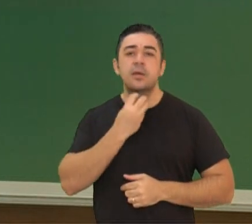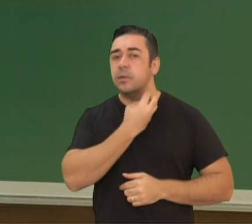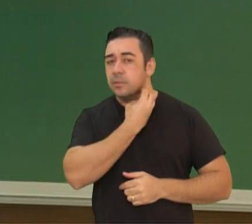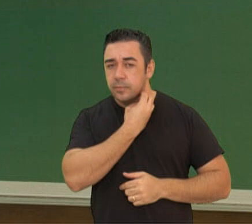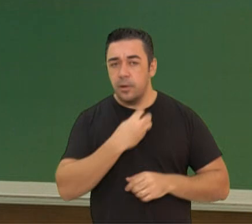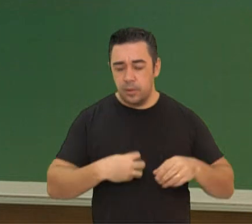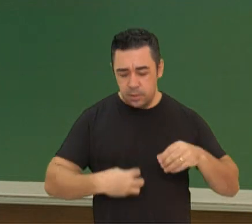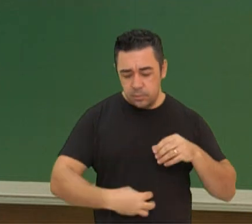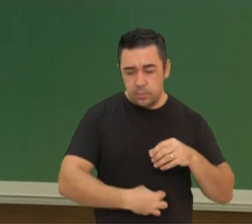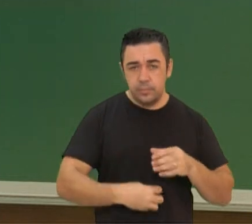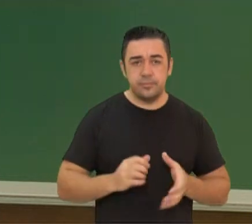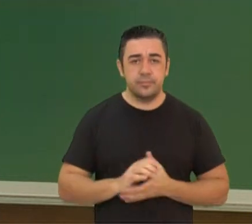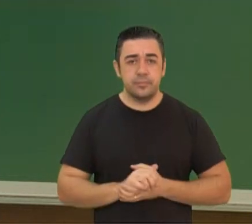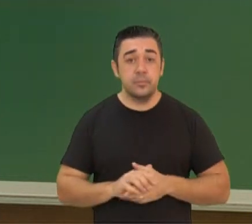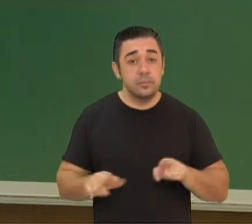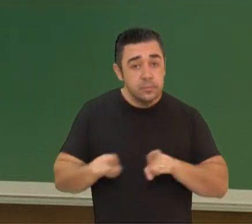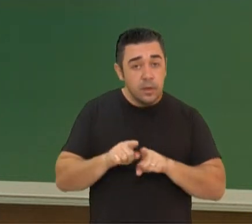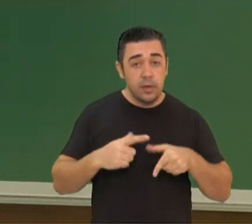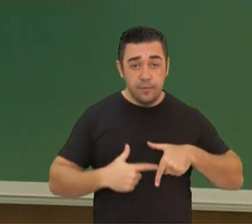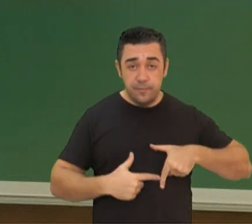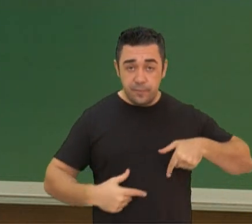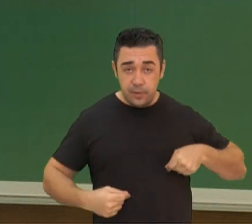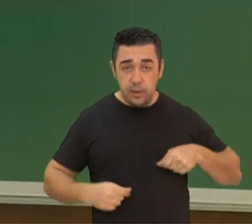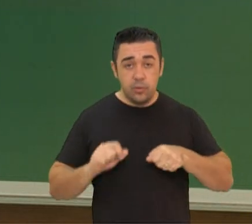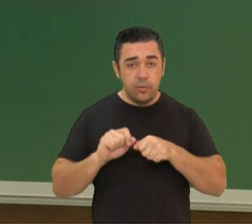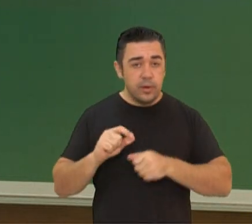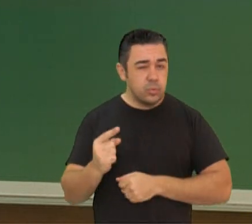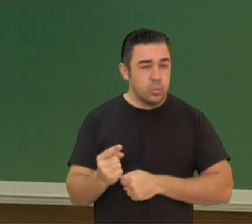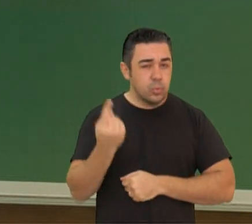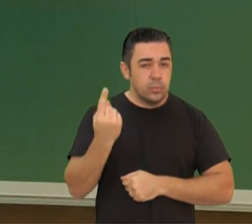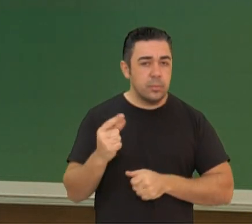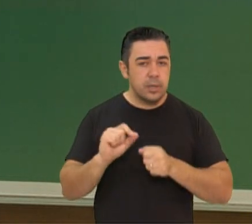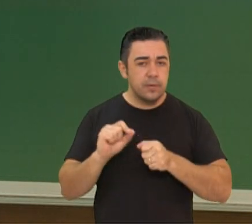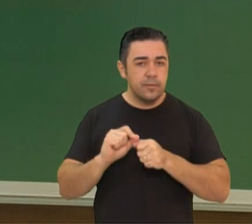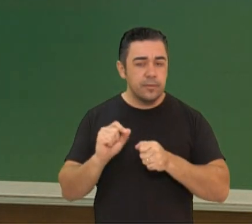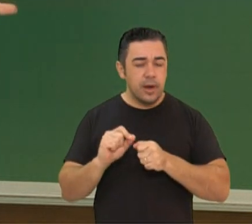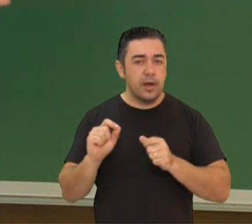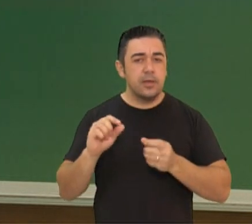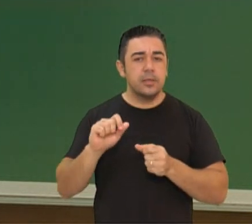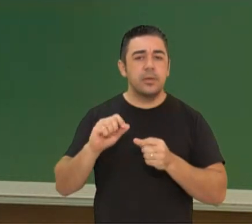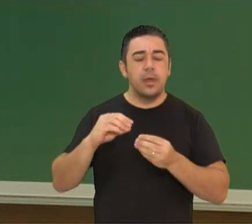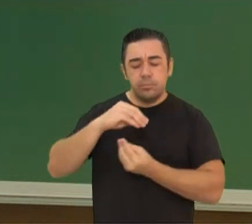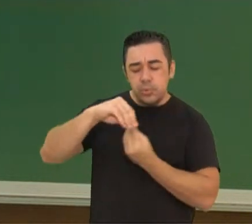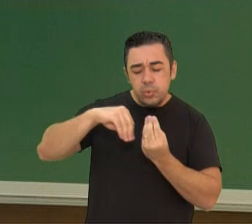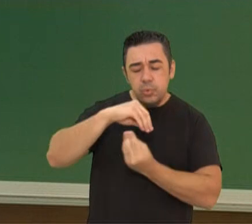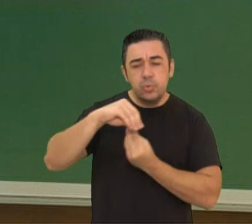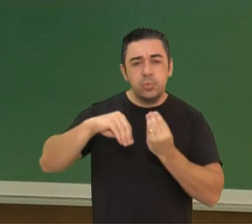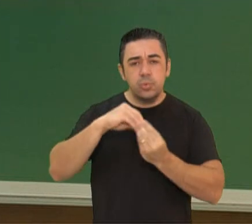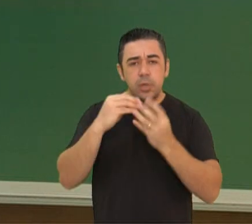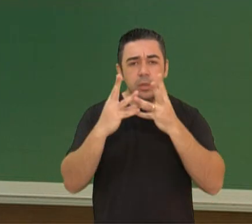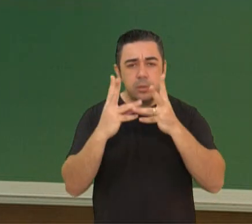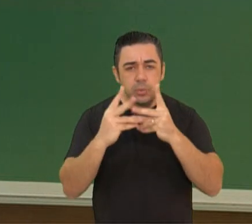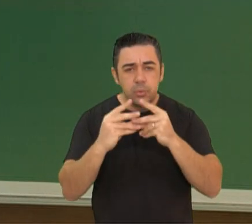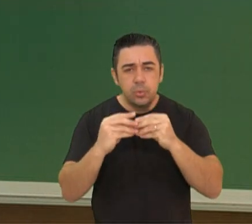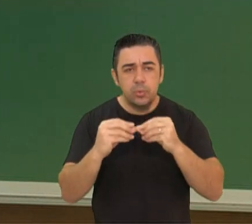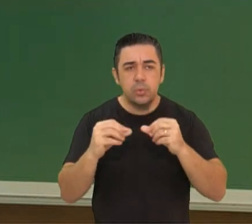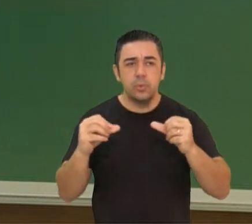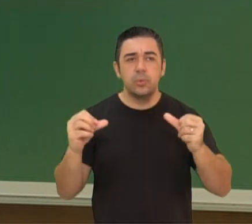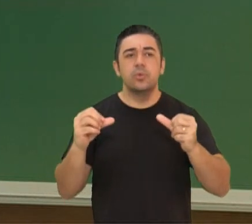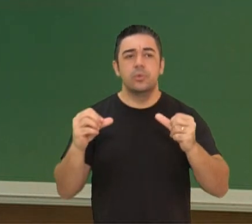funções do fígado, a produção de uma substância que atua emulsificando, ou seja,